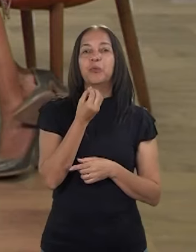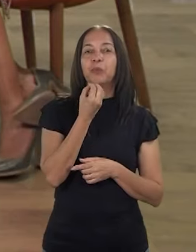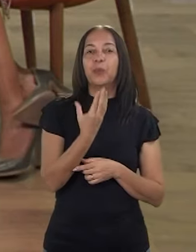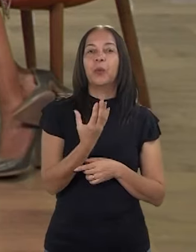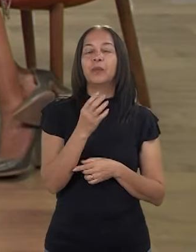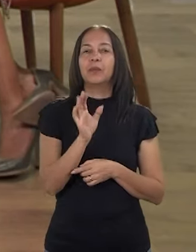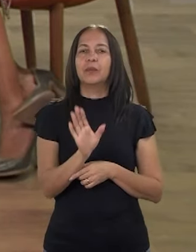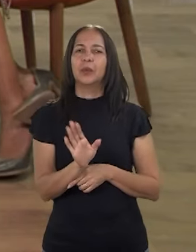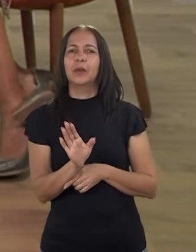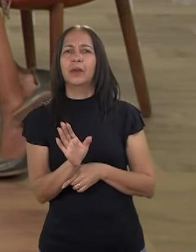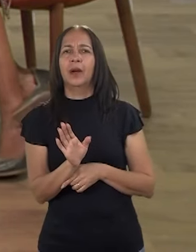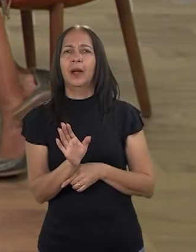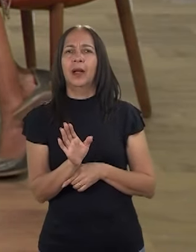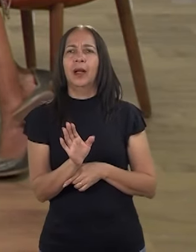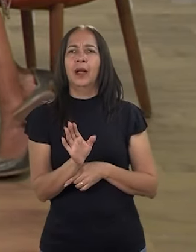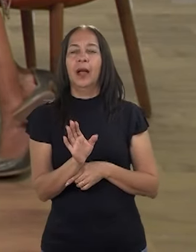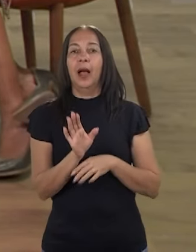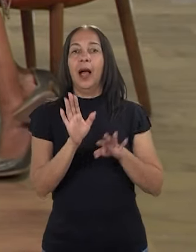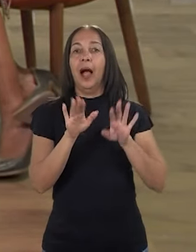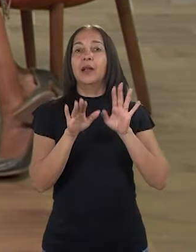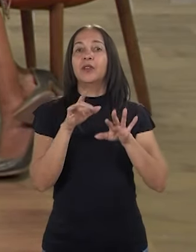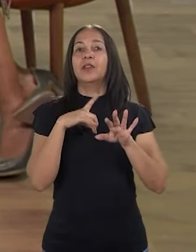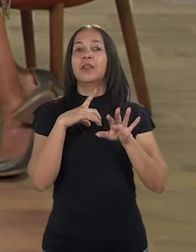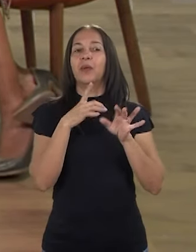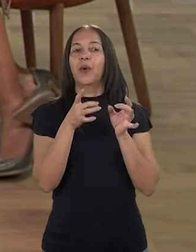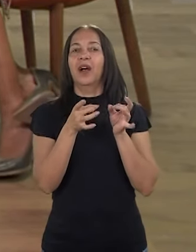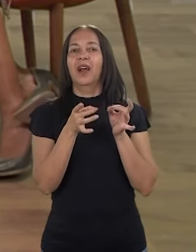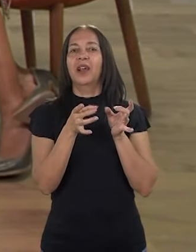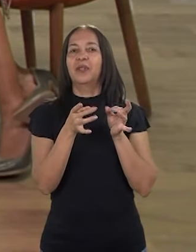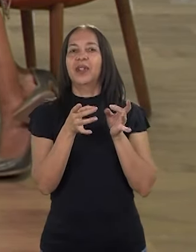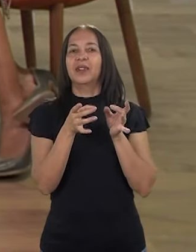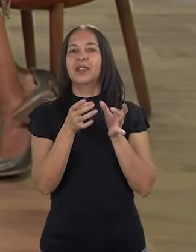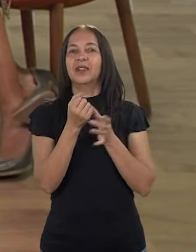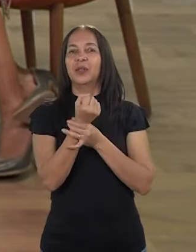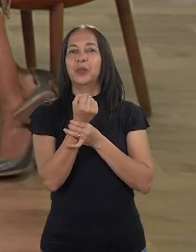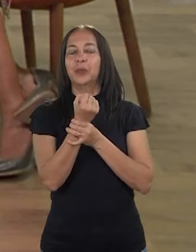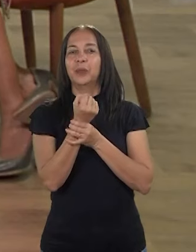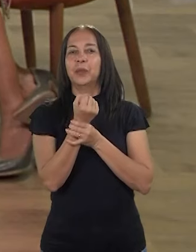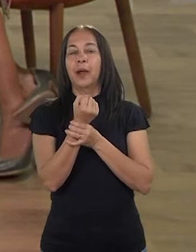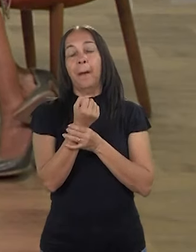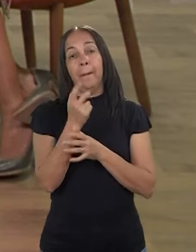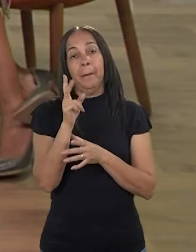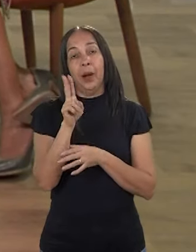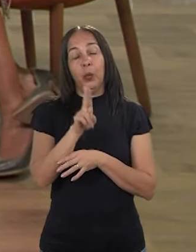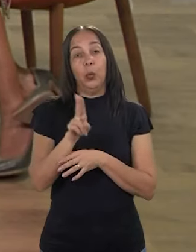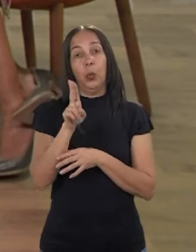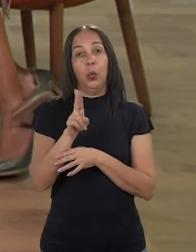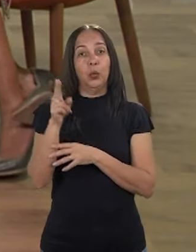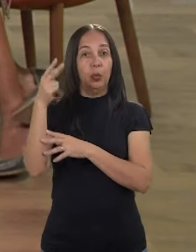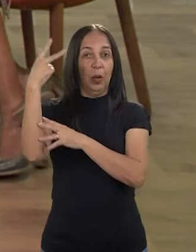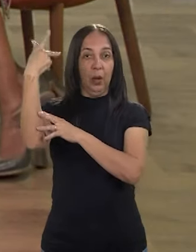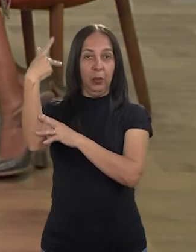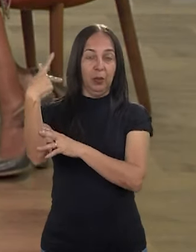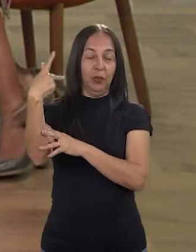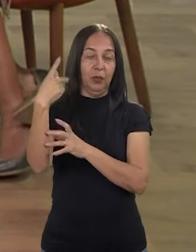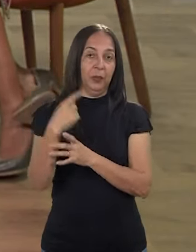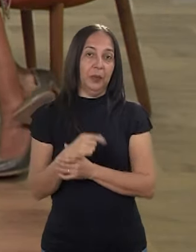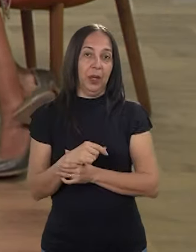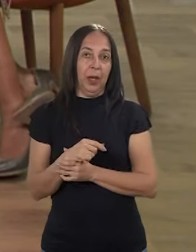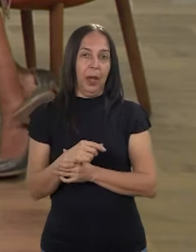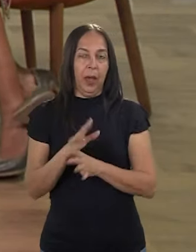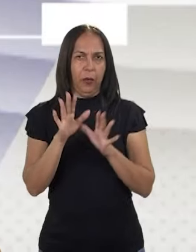quer indo ou não H uma venda de uma certa segurança eh para o uso do reconhecimento facial das câmeras com